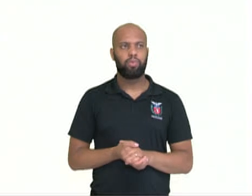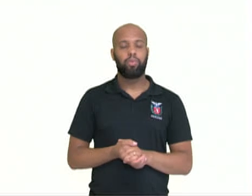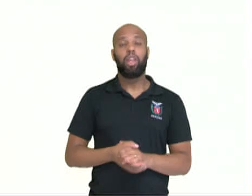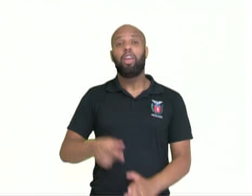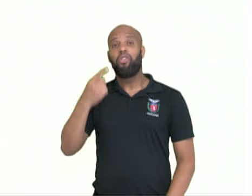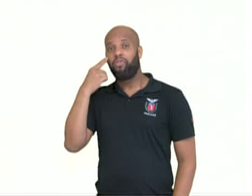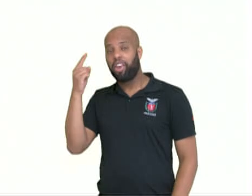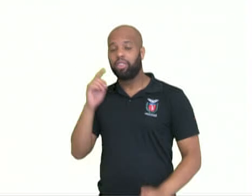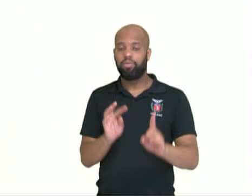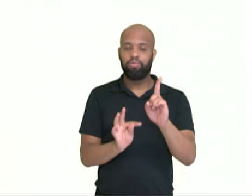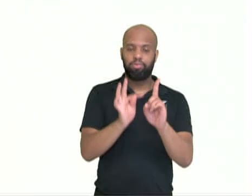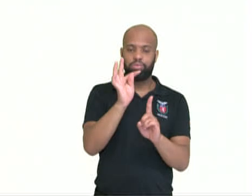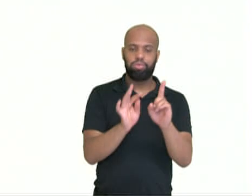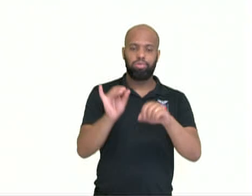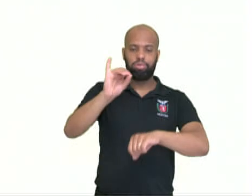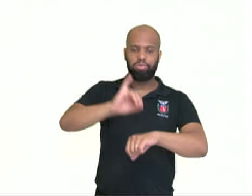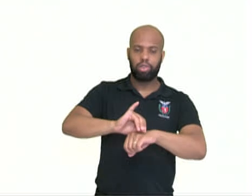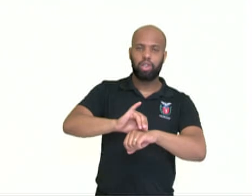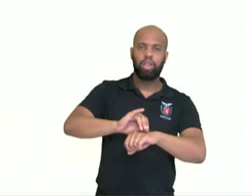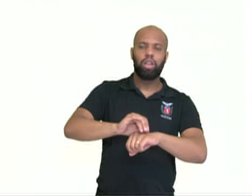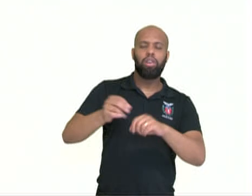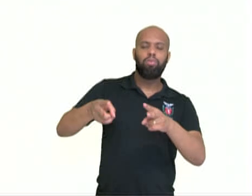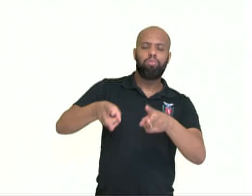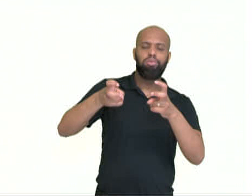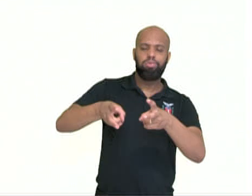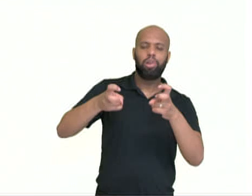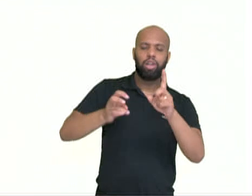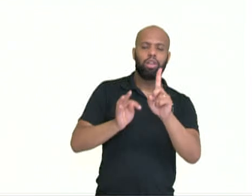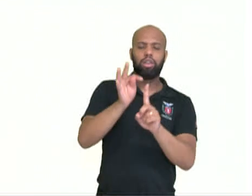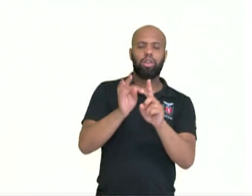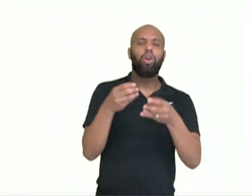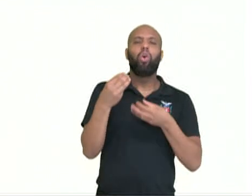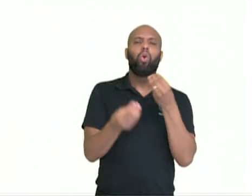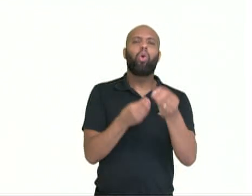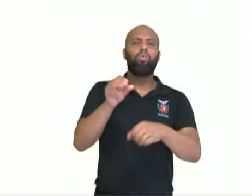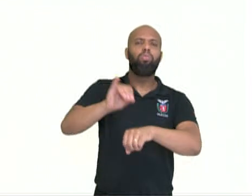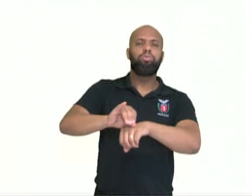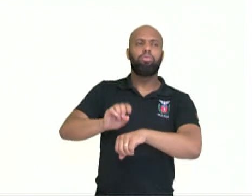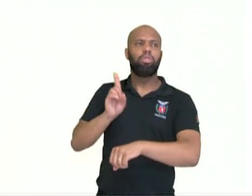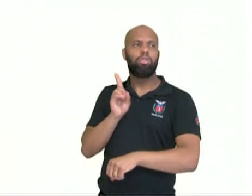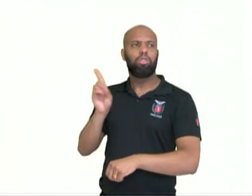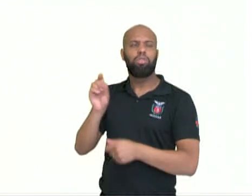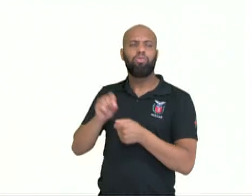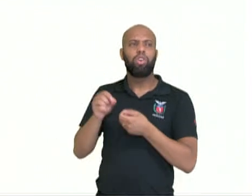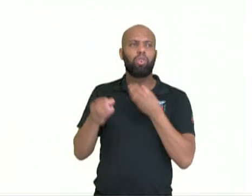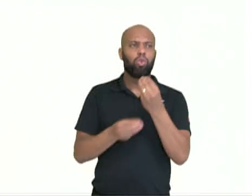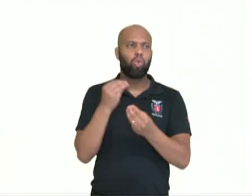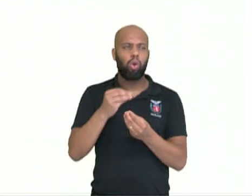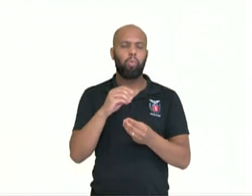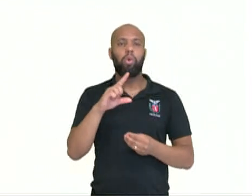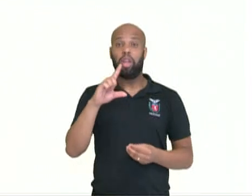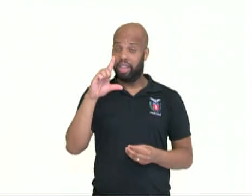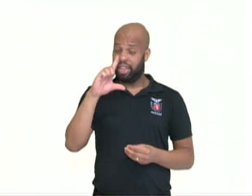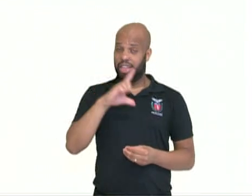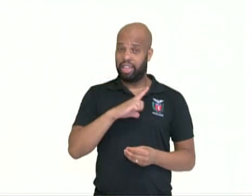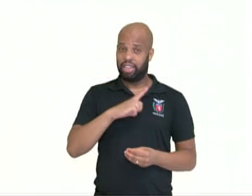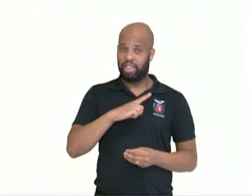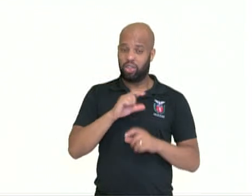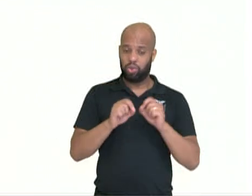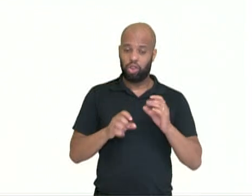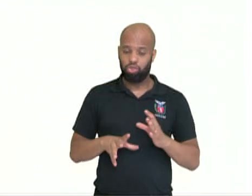Então o termômetro ele vai medir a temperatura, mas como que o termômetro é construído? Ele é construído através de uma grandeza